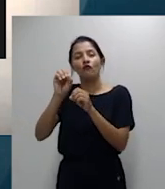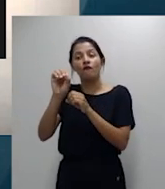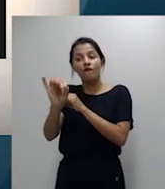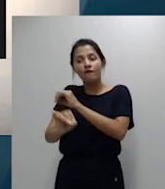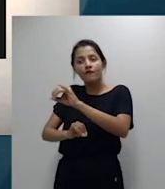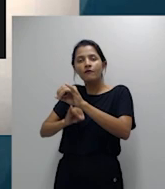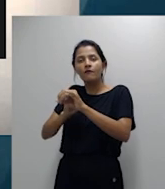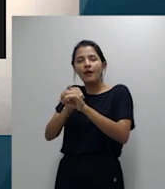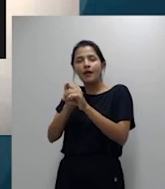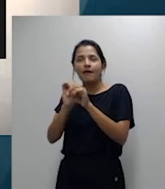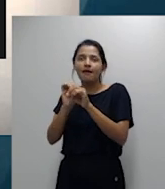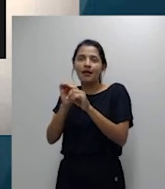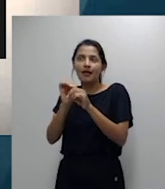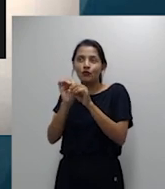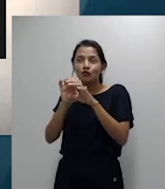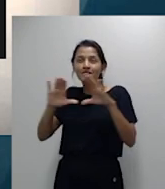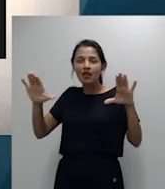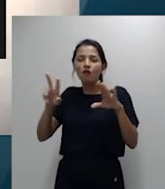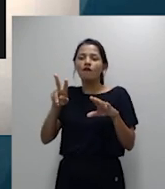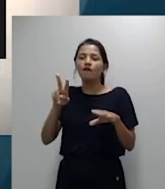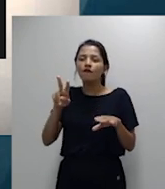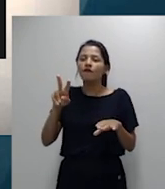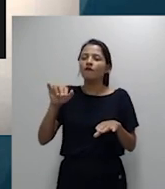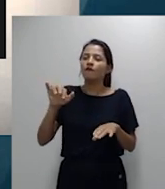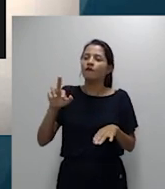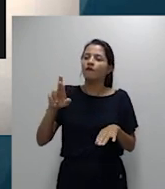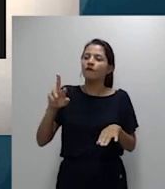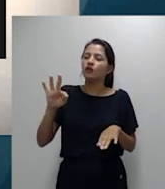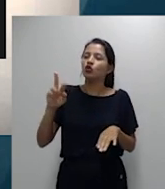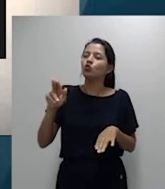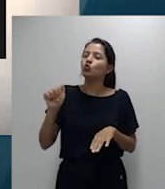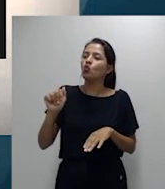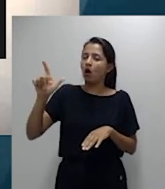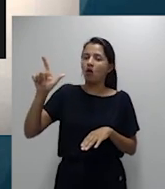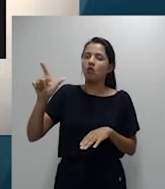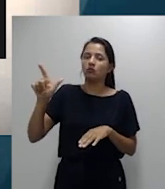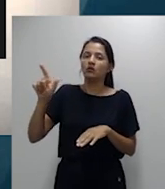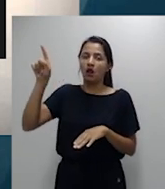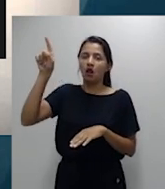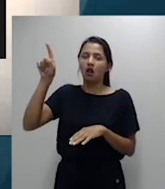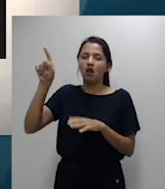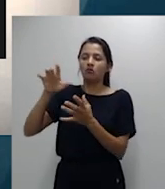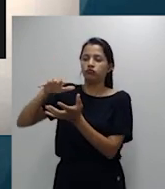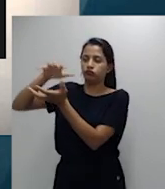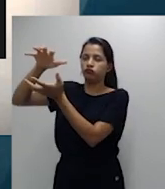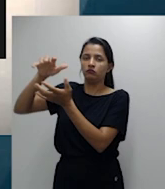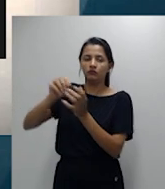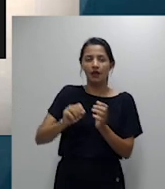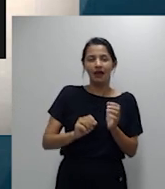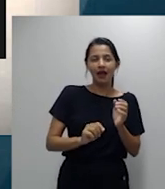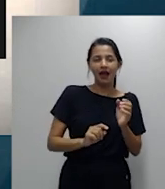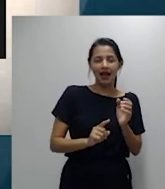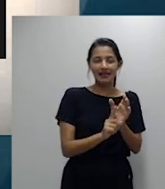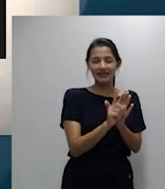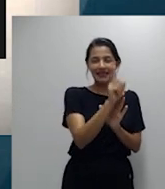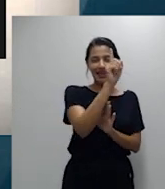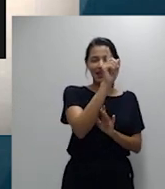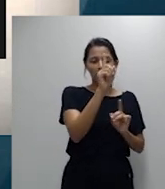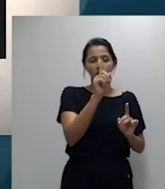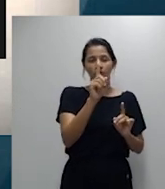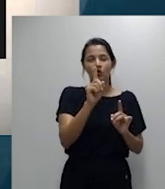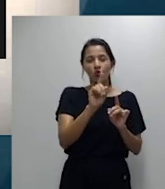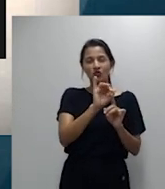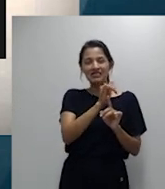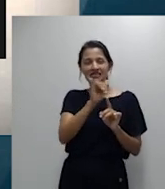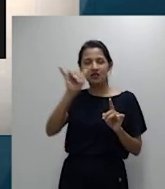enviado da terra a partir de uma antena da operadora de TV por assinatura ele passa